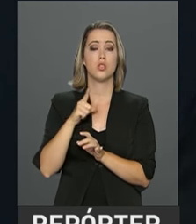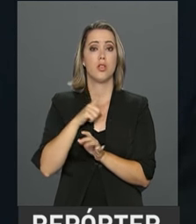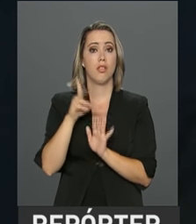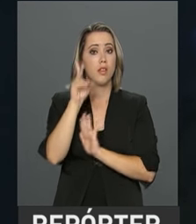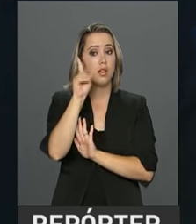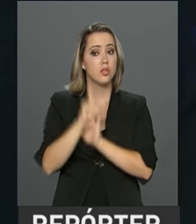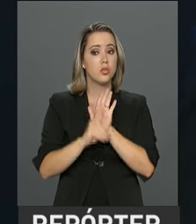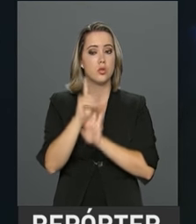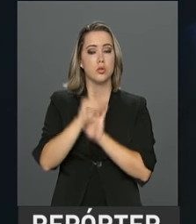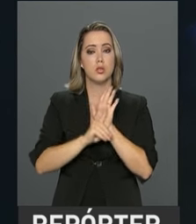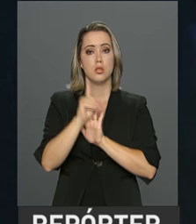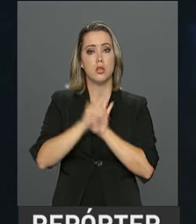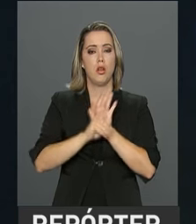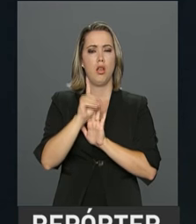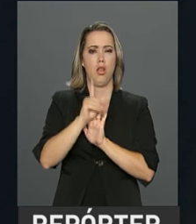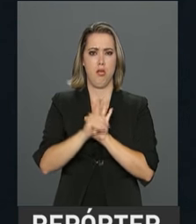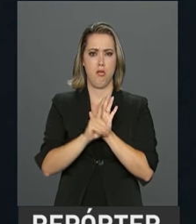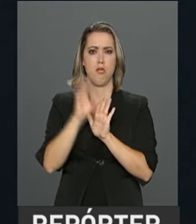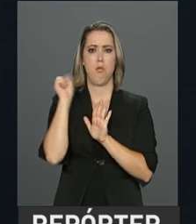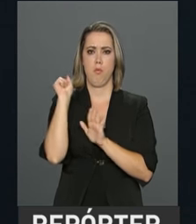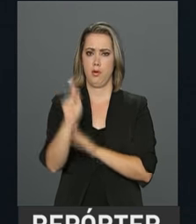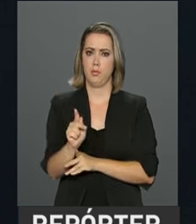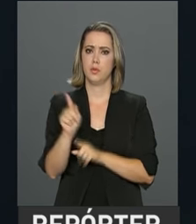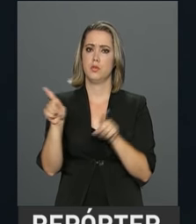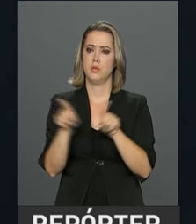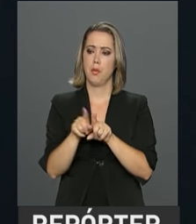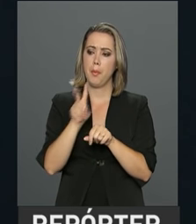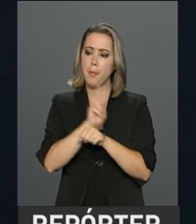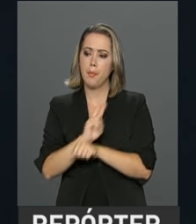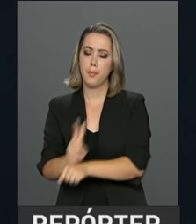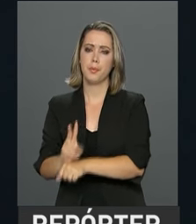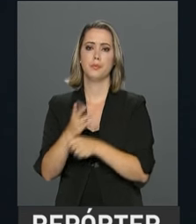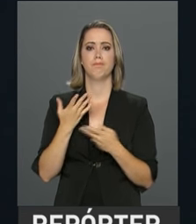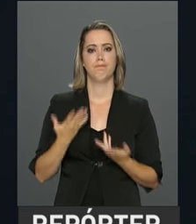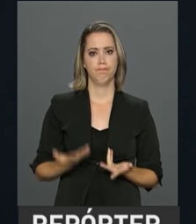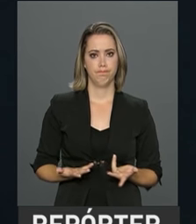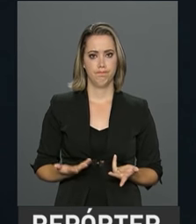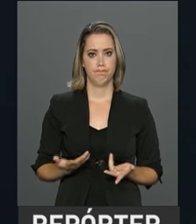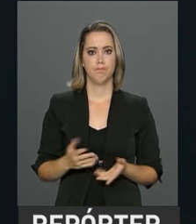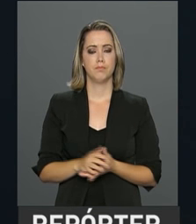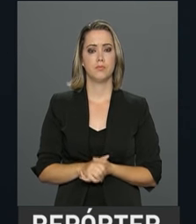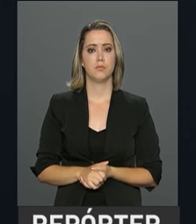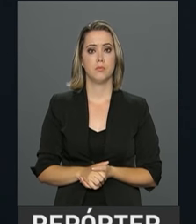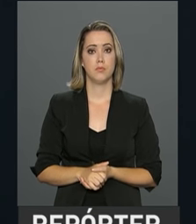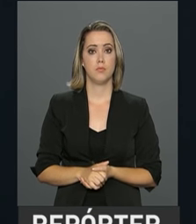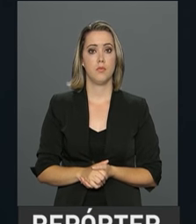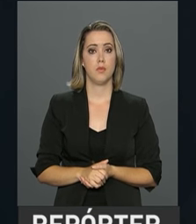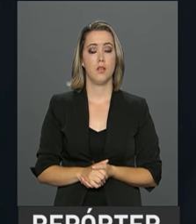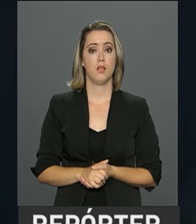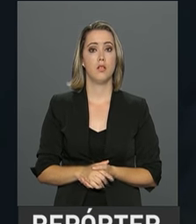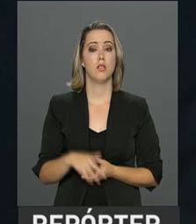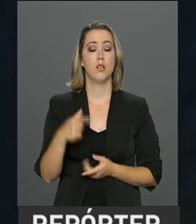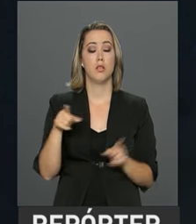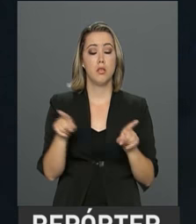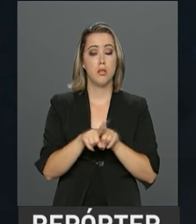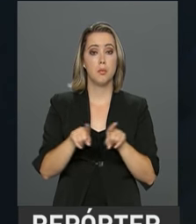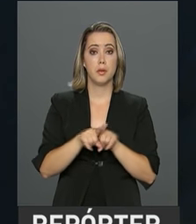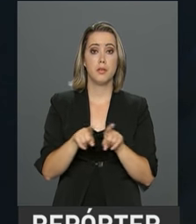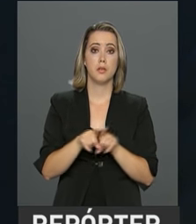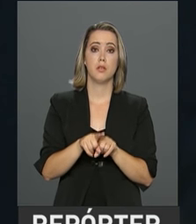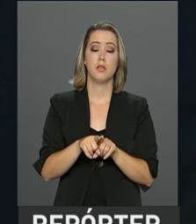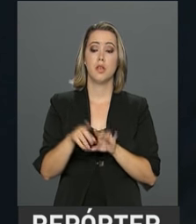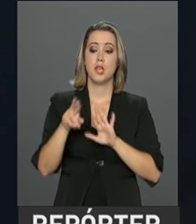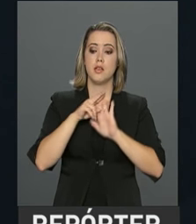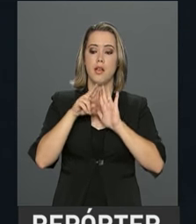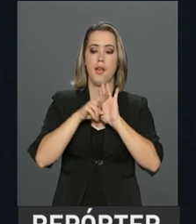condições para se aposentar pelas condições antigas, também estão protegidos. É uma reforma que, além disso, tem uma regra